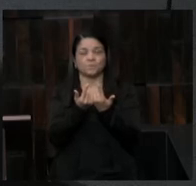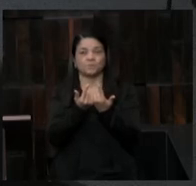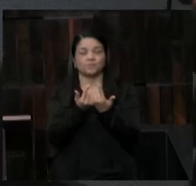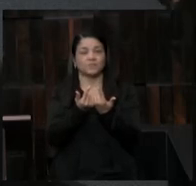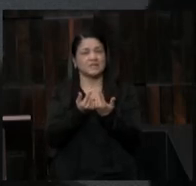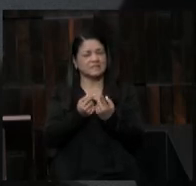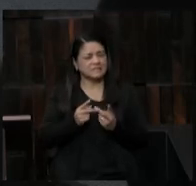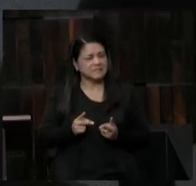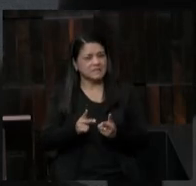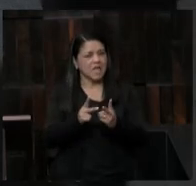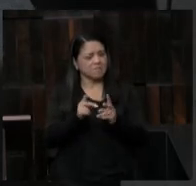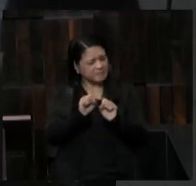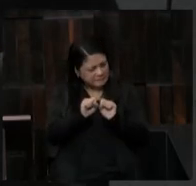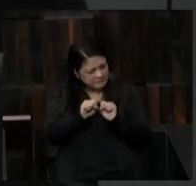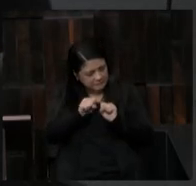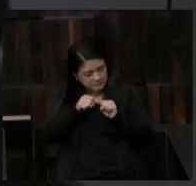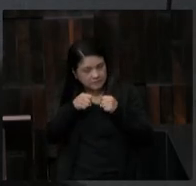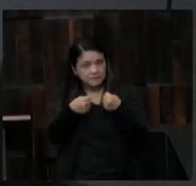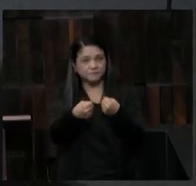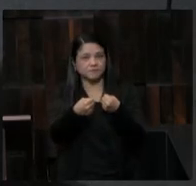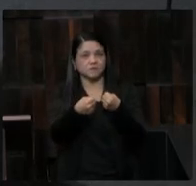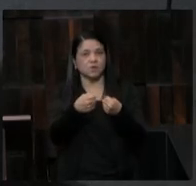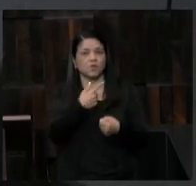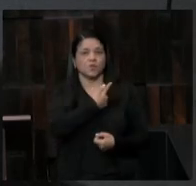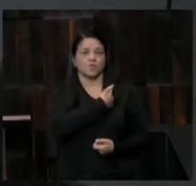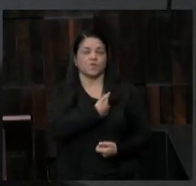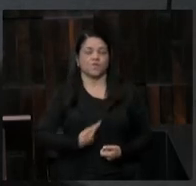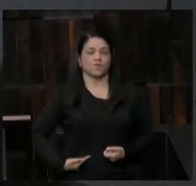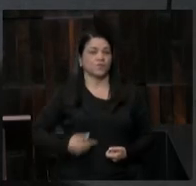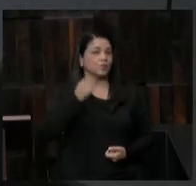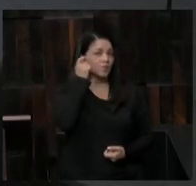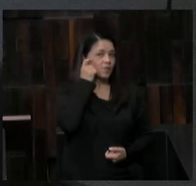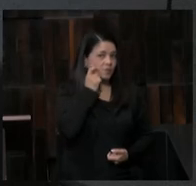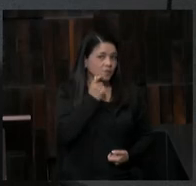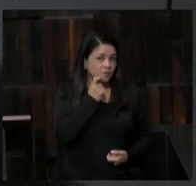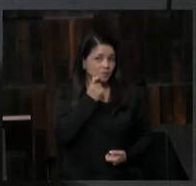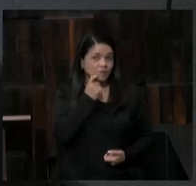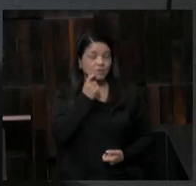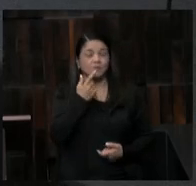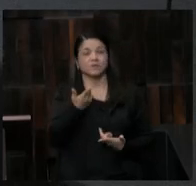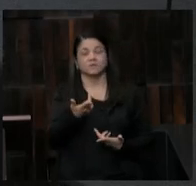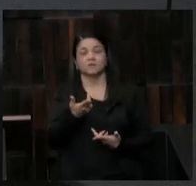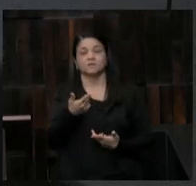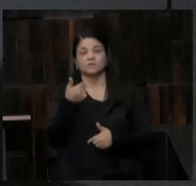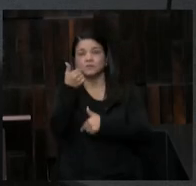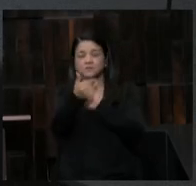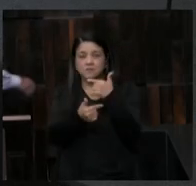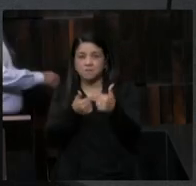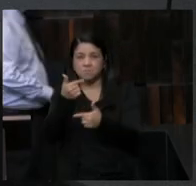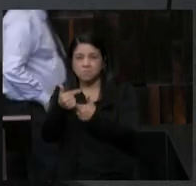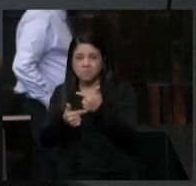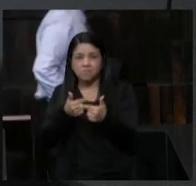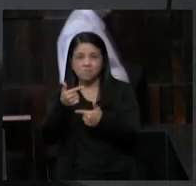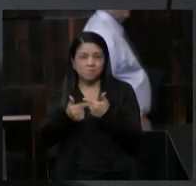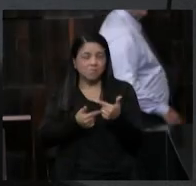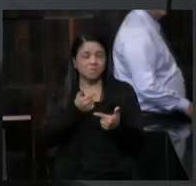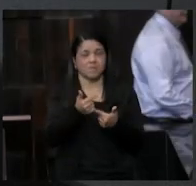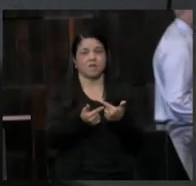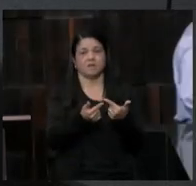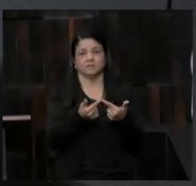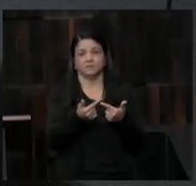sempre um grande defensor do governador Cláudio Castro, do trabalho sempre